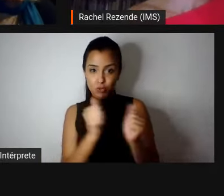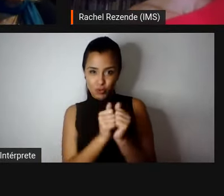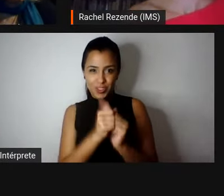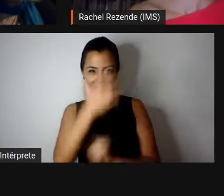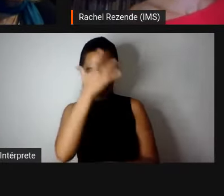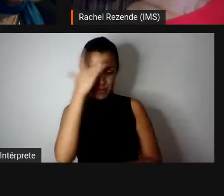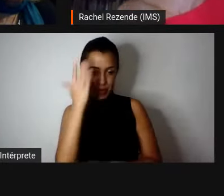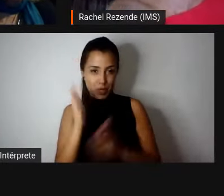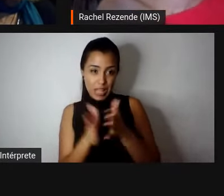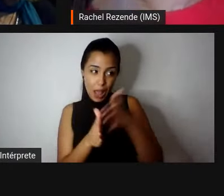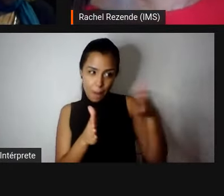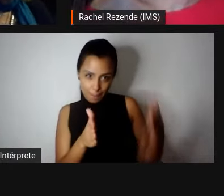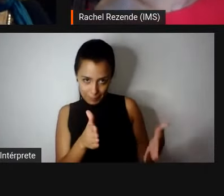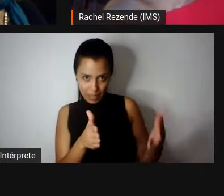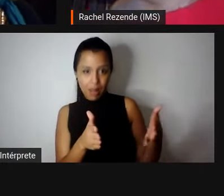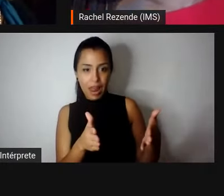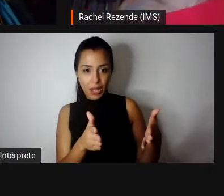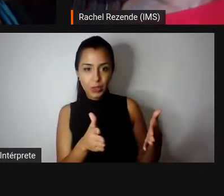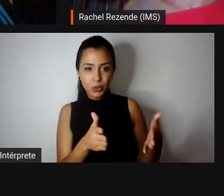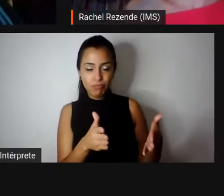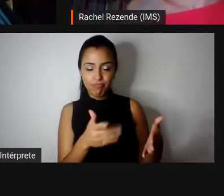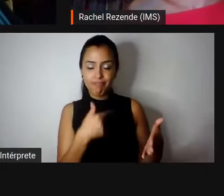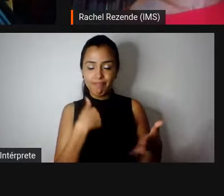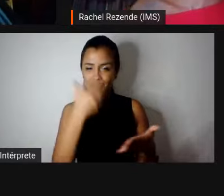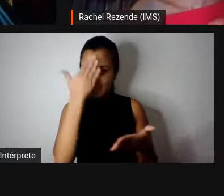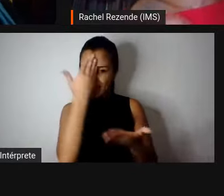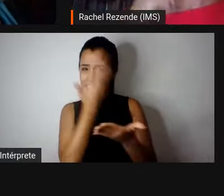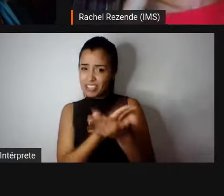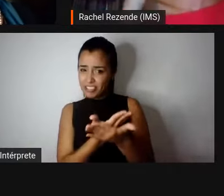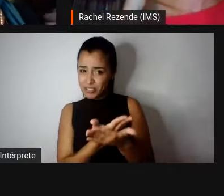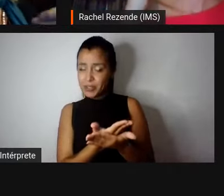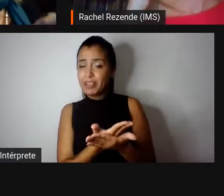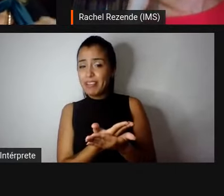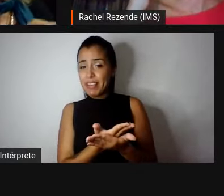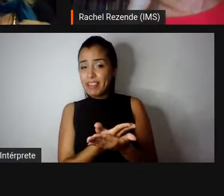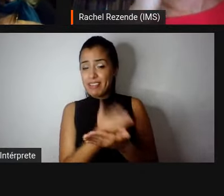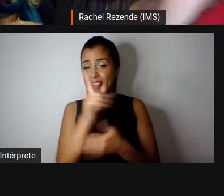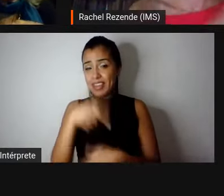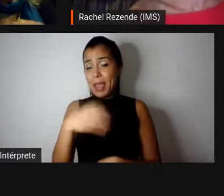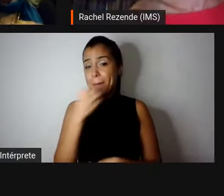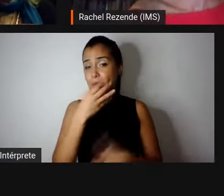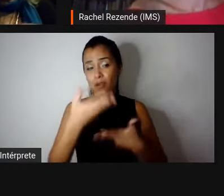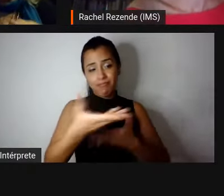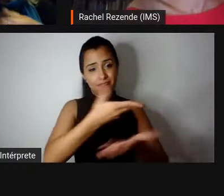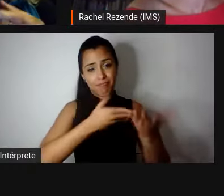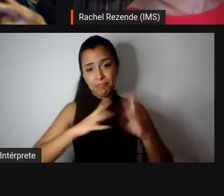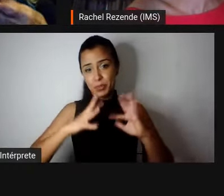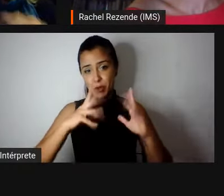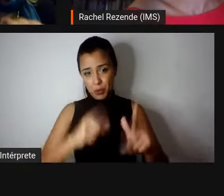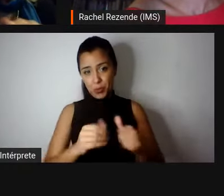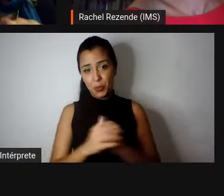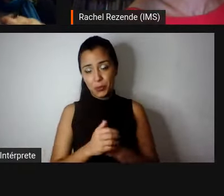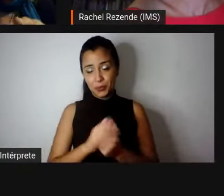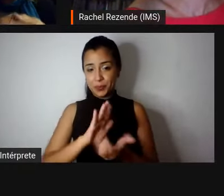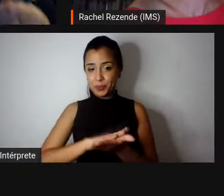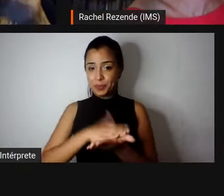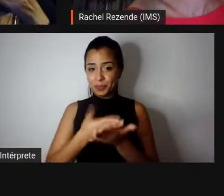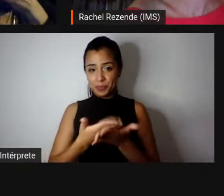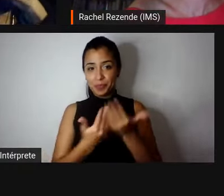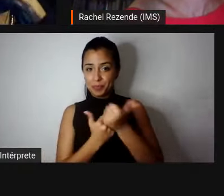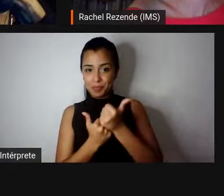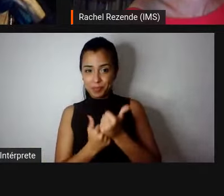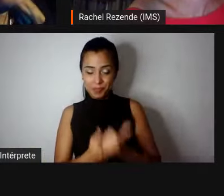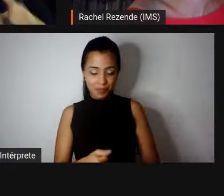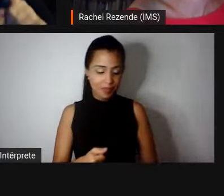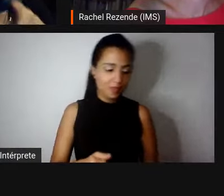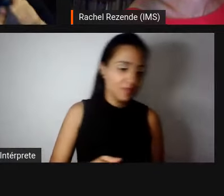e eu acho que é bom para as duas partes. Mas a exposição E a